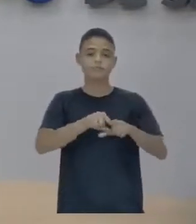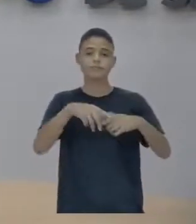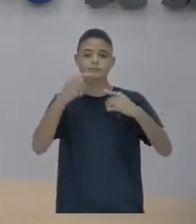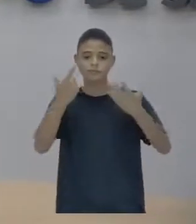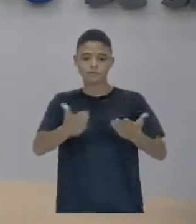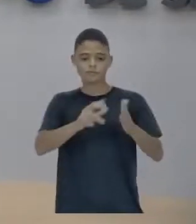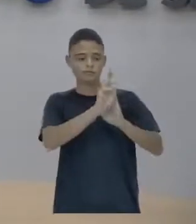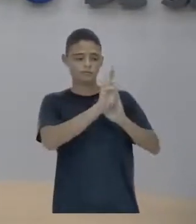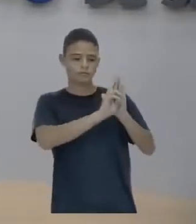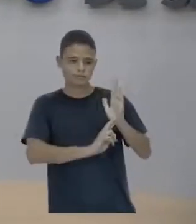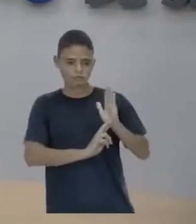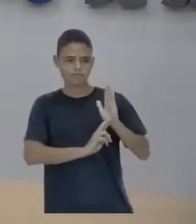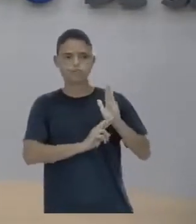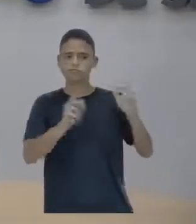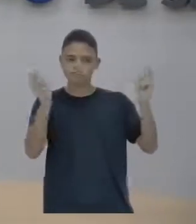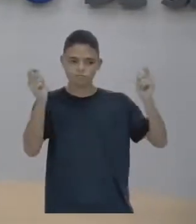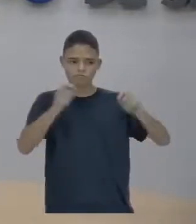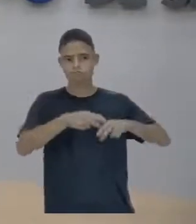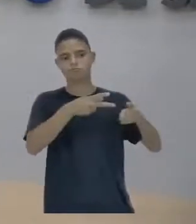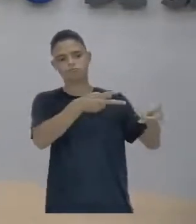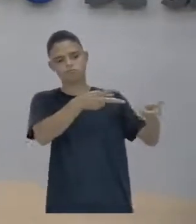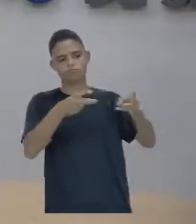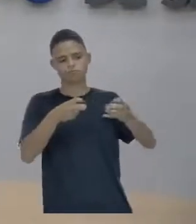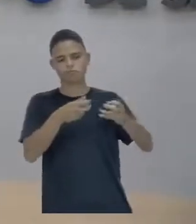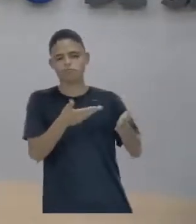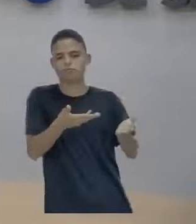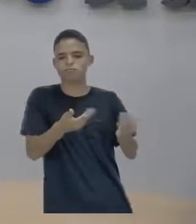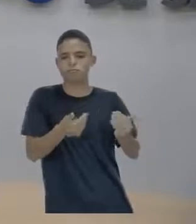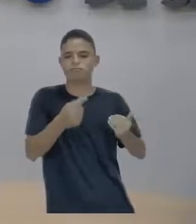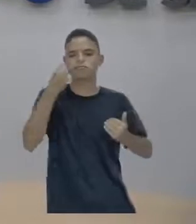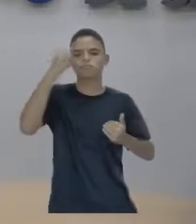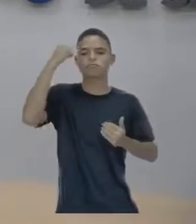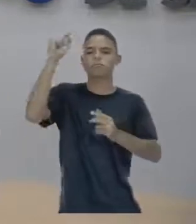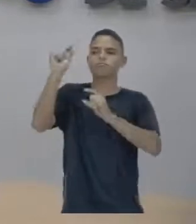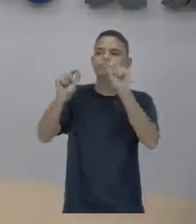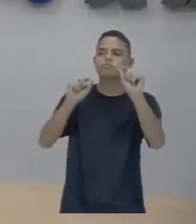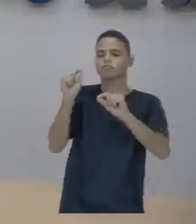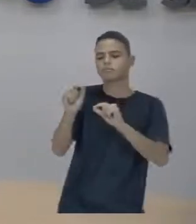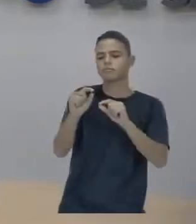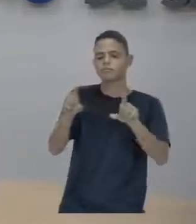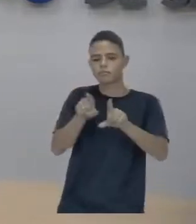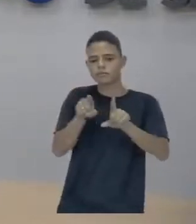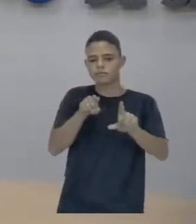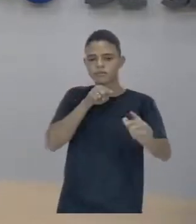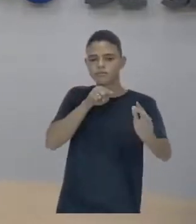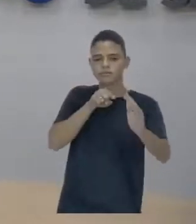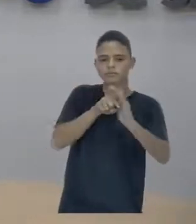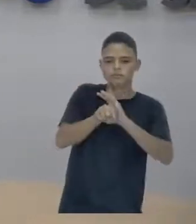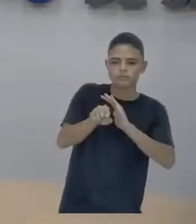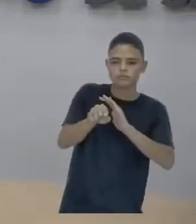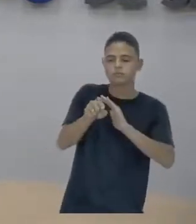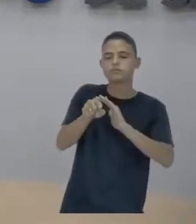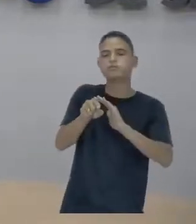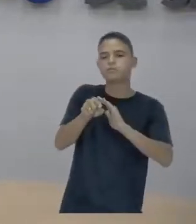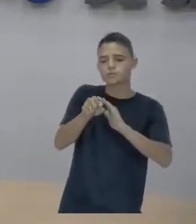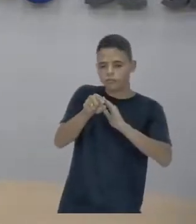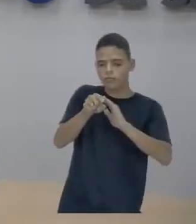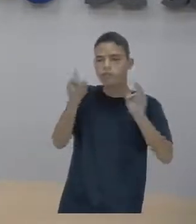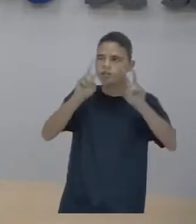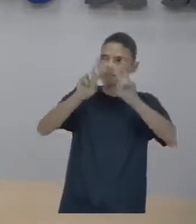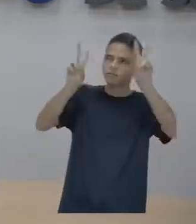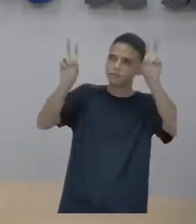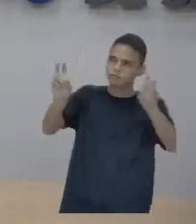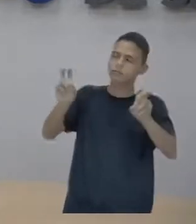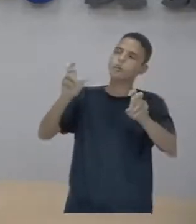possível observar como os jovens estão pensando. E voltando para a pergunta, né? Fala que é um tema de grande